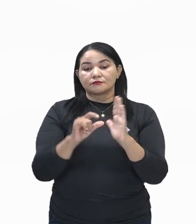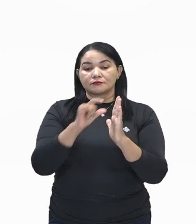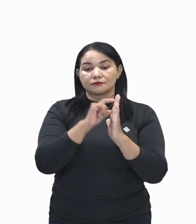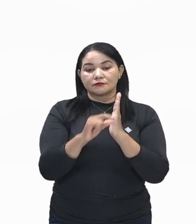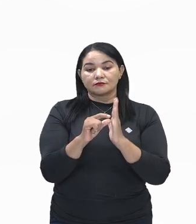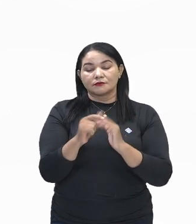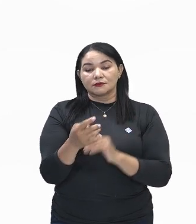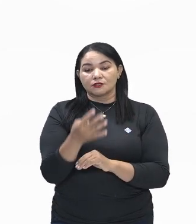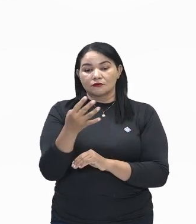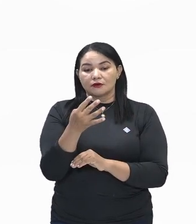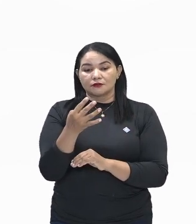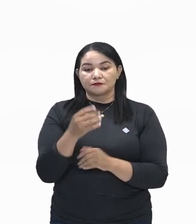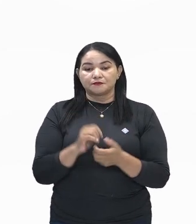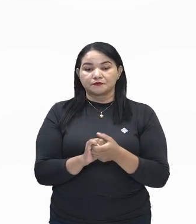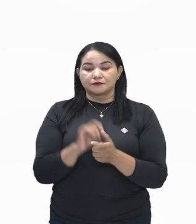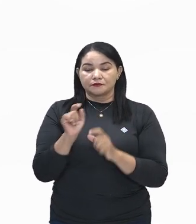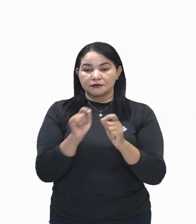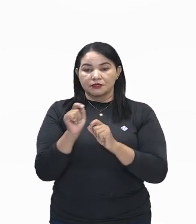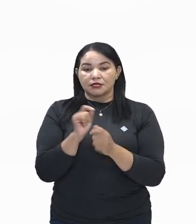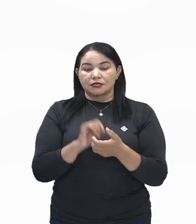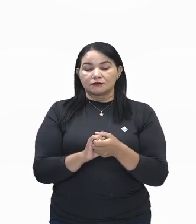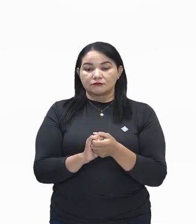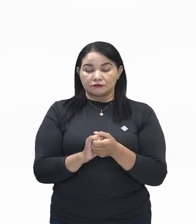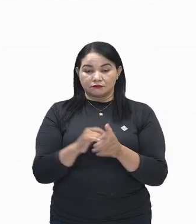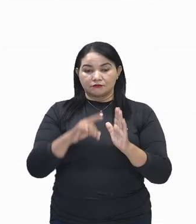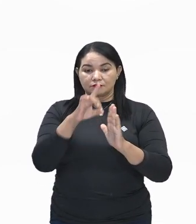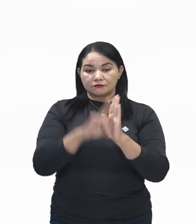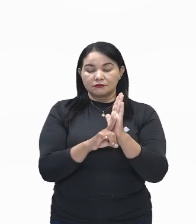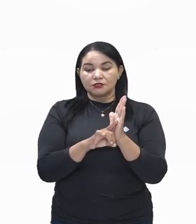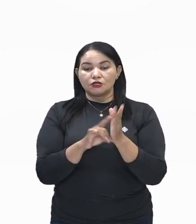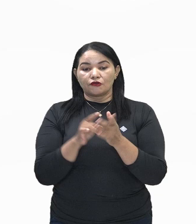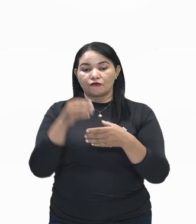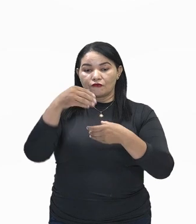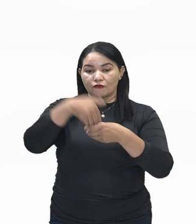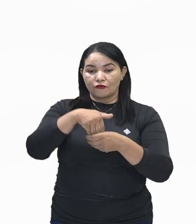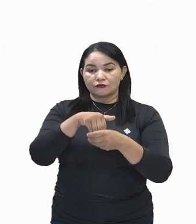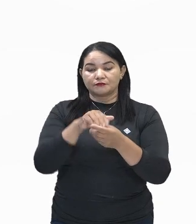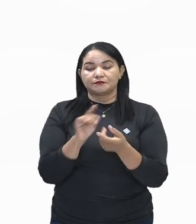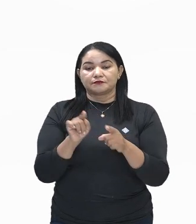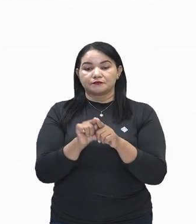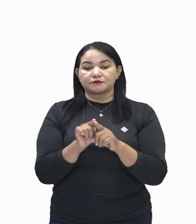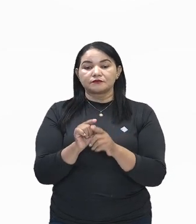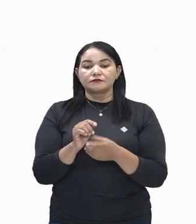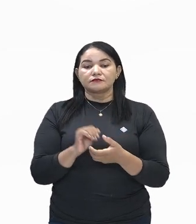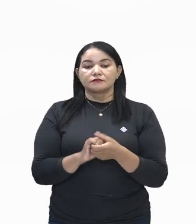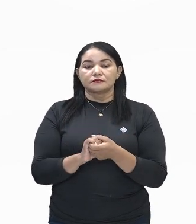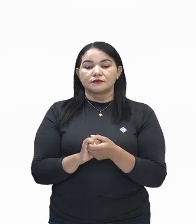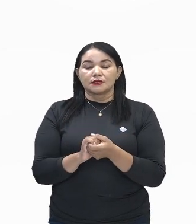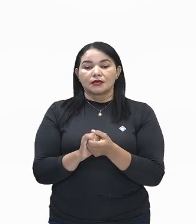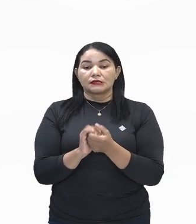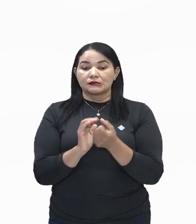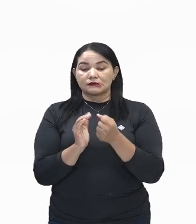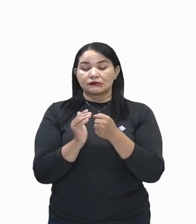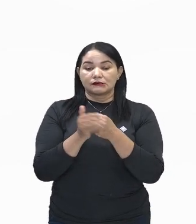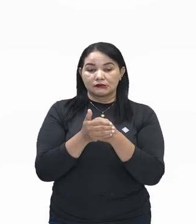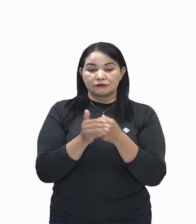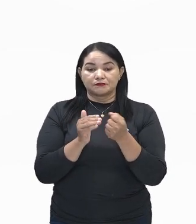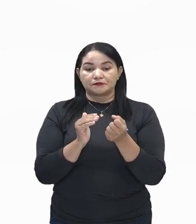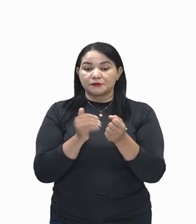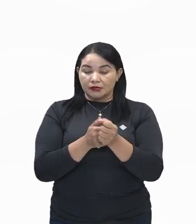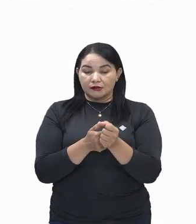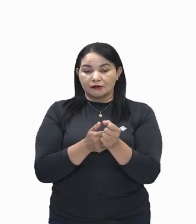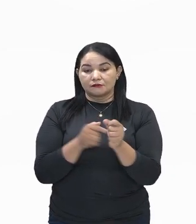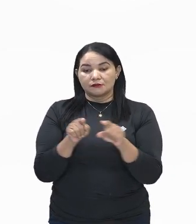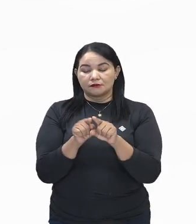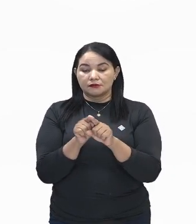sufrágio universal, direito de votar, o voto direto e secreto, e a